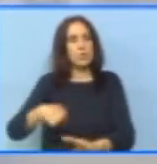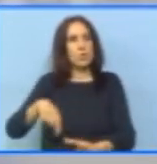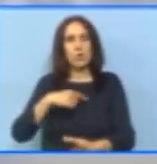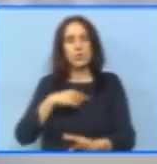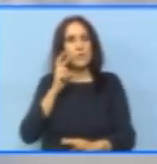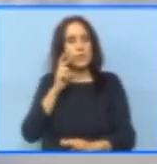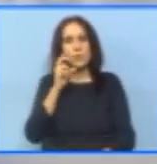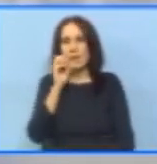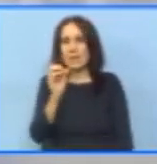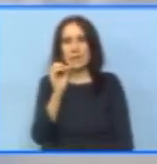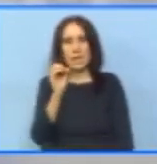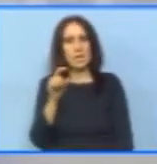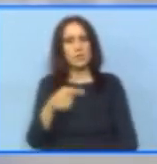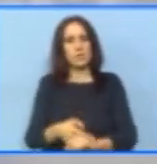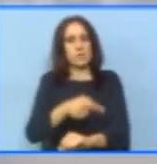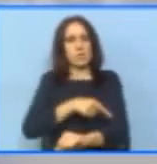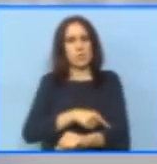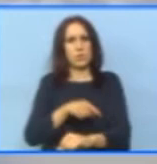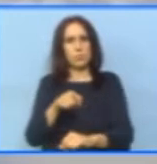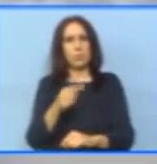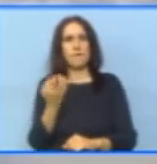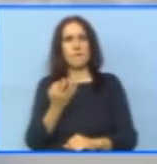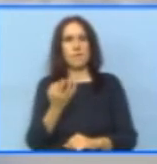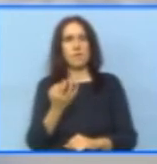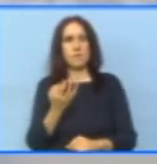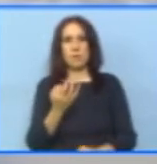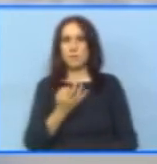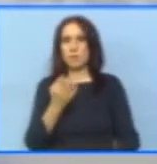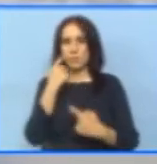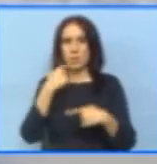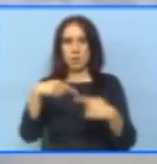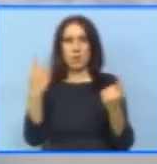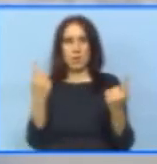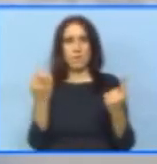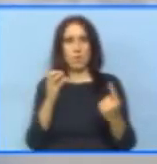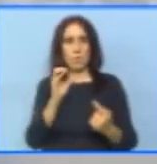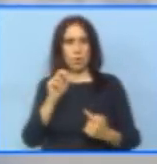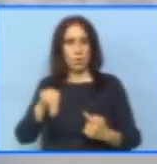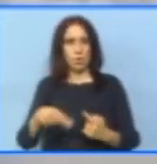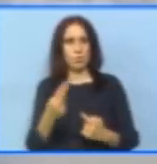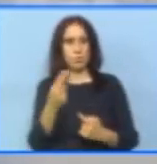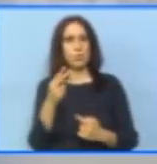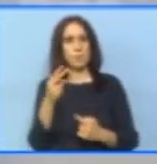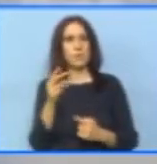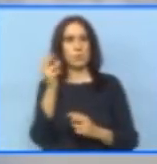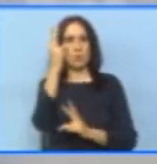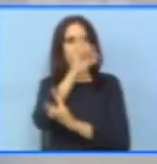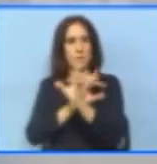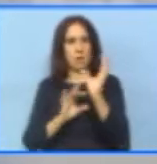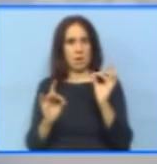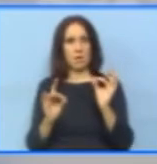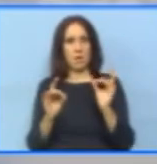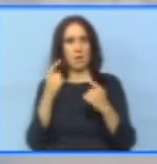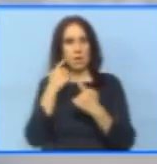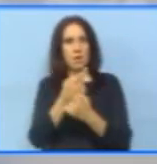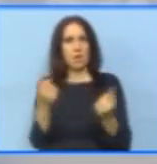tínhamos visto. E este extremismo chega ao ponto de, como foi declarado pela ONU e pela União Europeia,